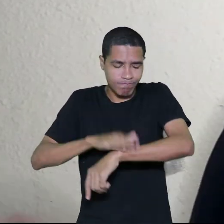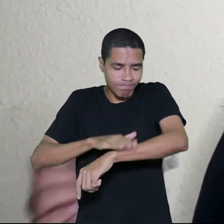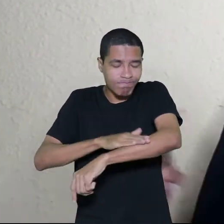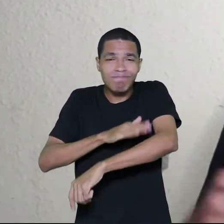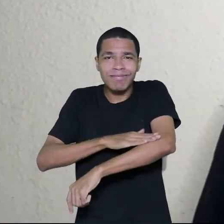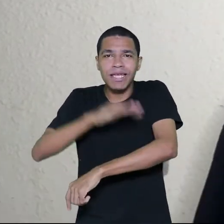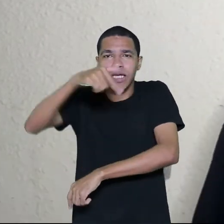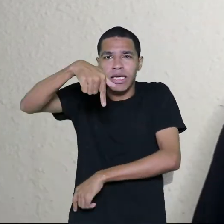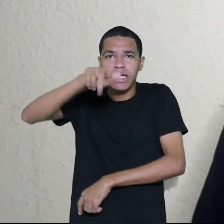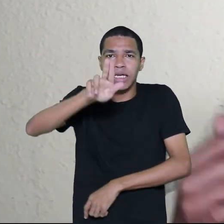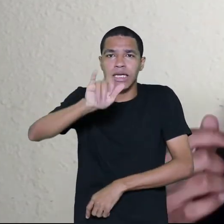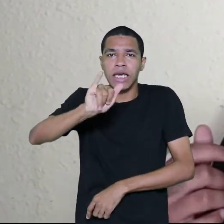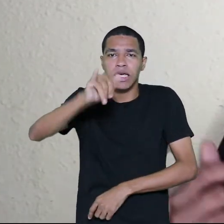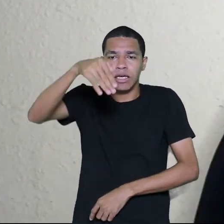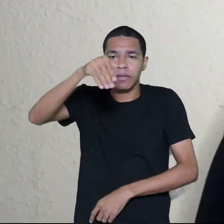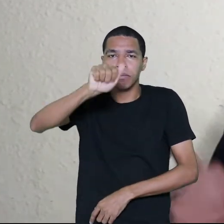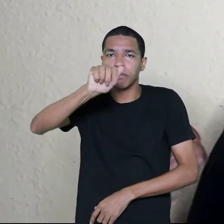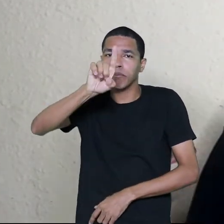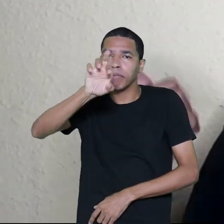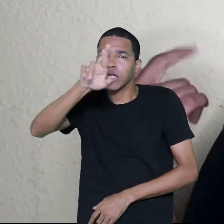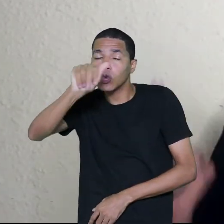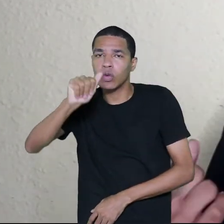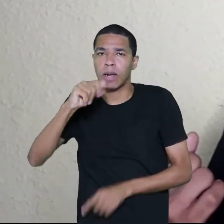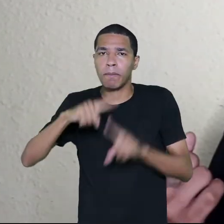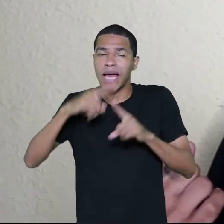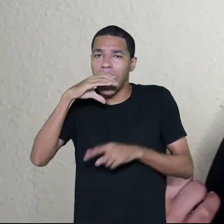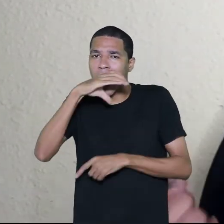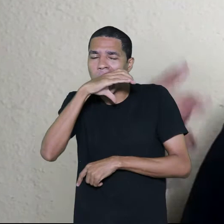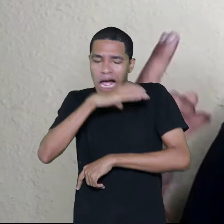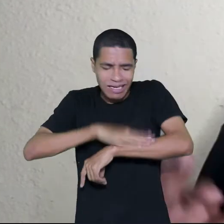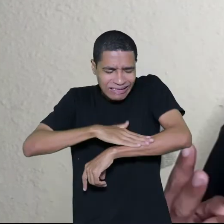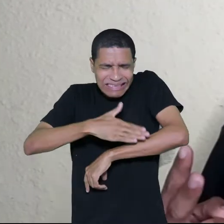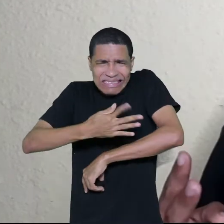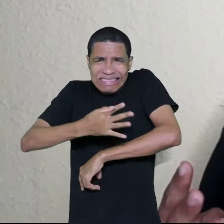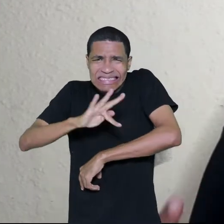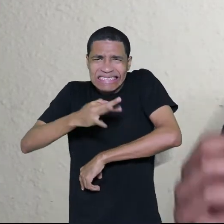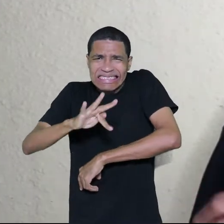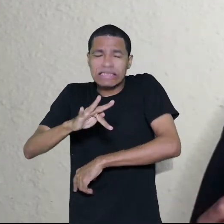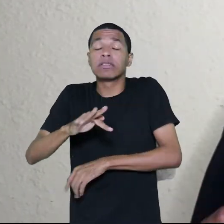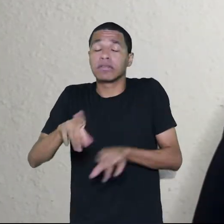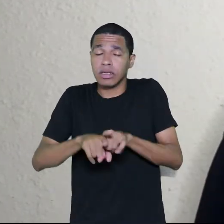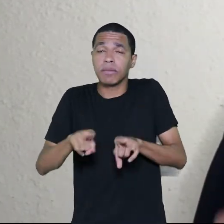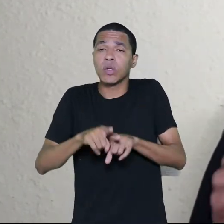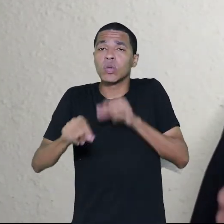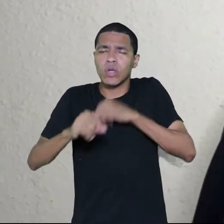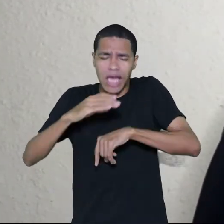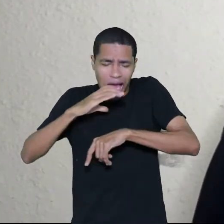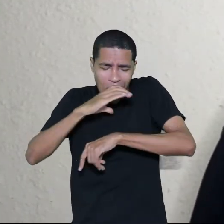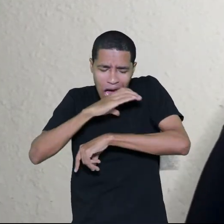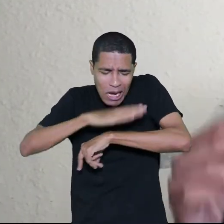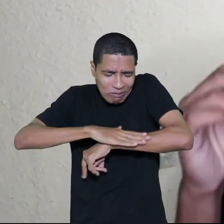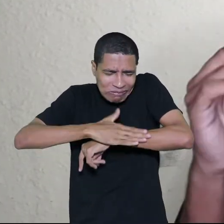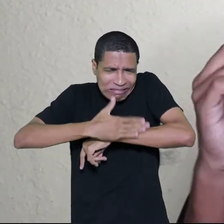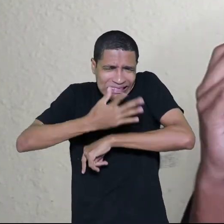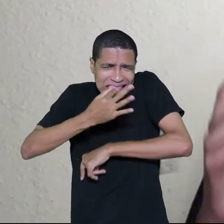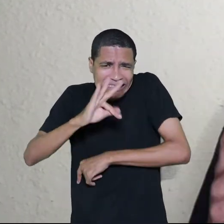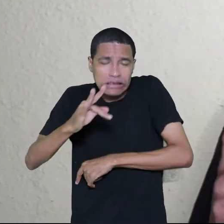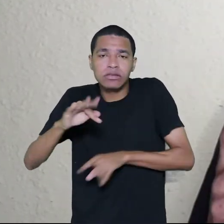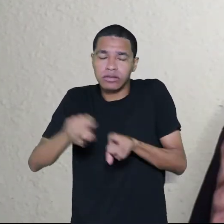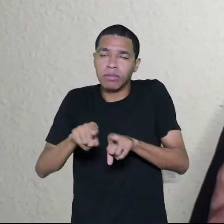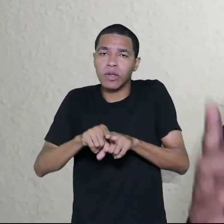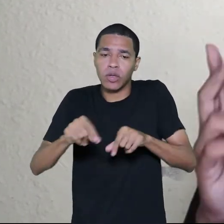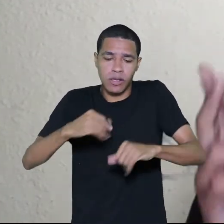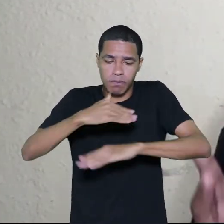queimadura. Eu falei anteriormente da queimadura em relação ao choque elétrico e ao arco elétrico. Vale lembrar que a queimadura vale tanto